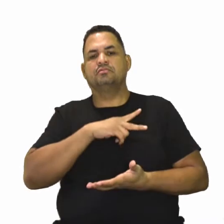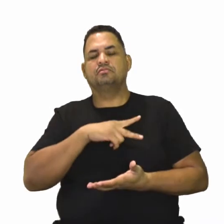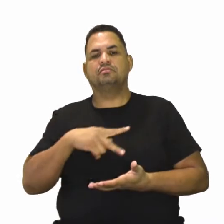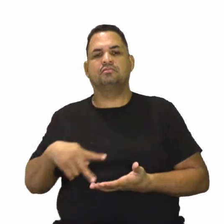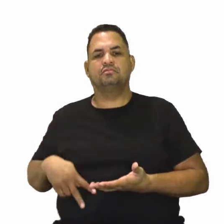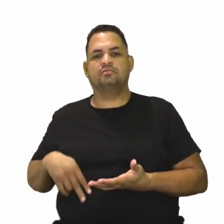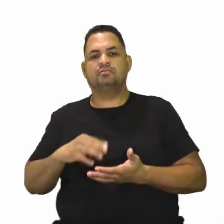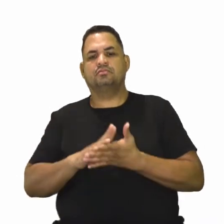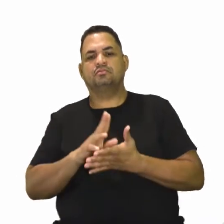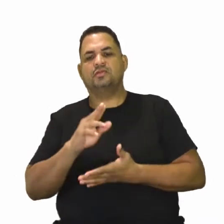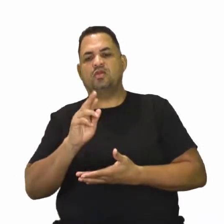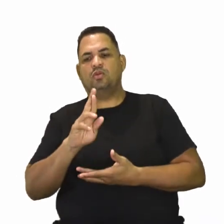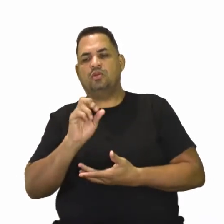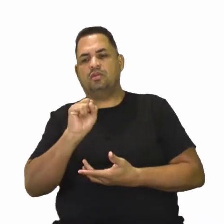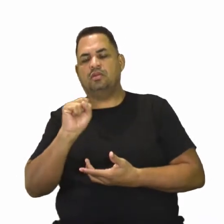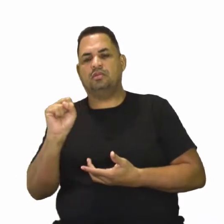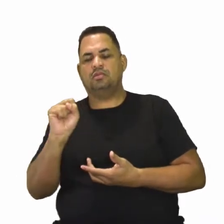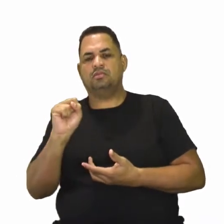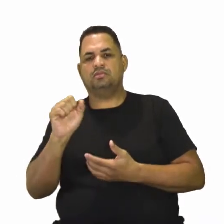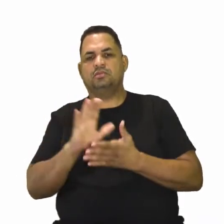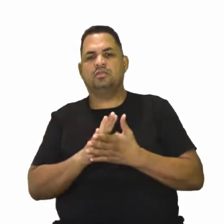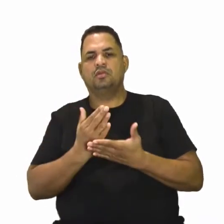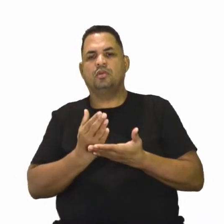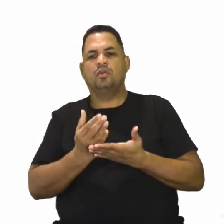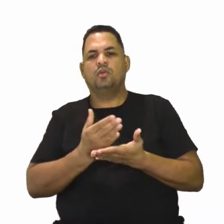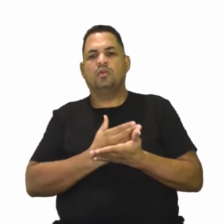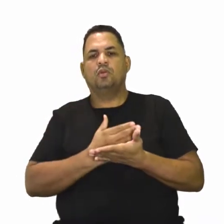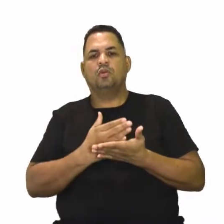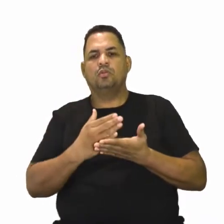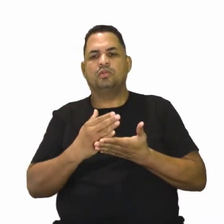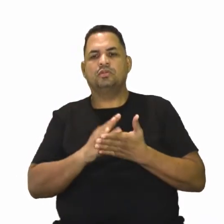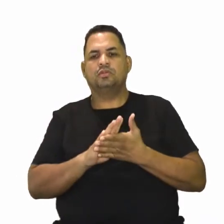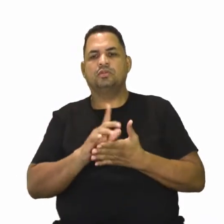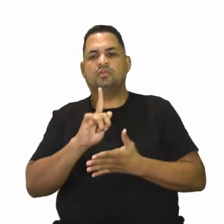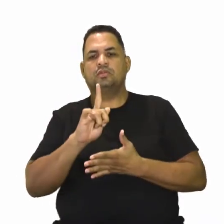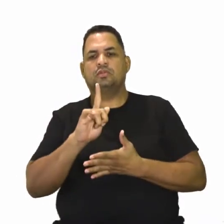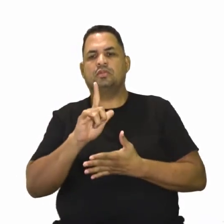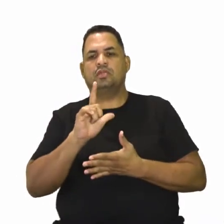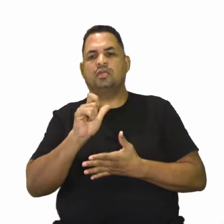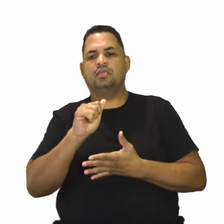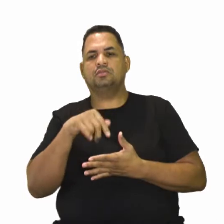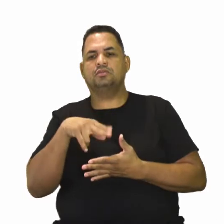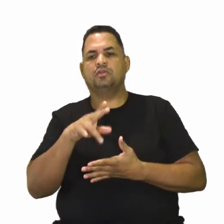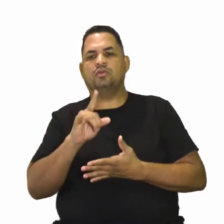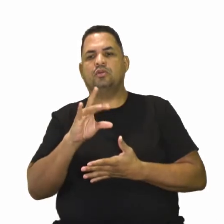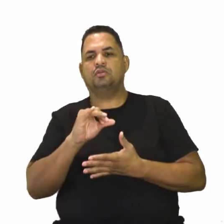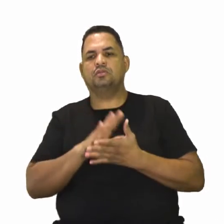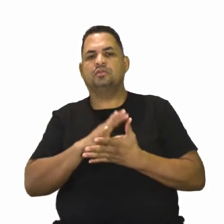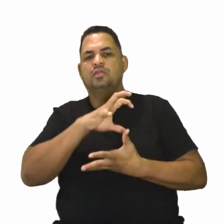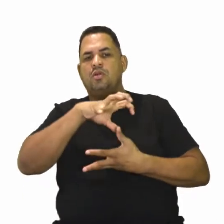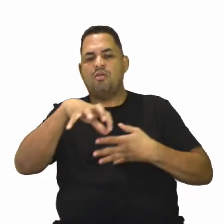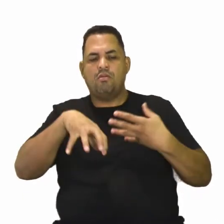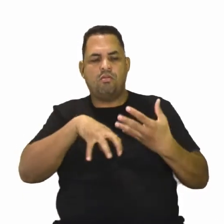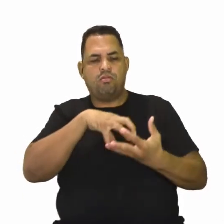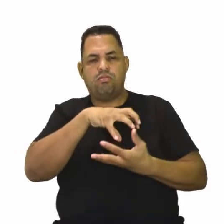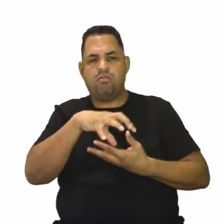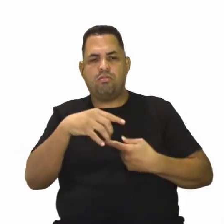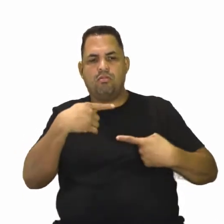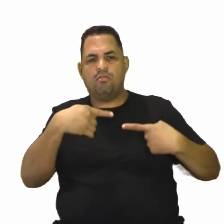União Soviética começou a implantar o Glasnost, que era a reforma